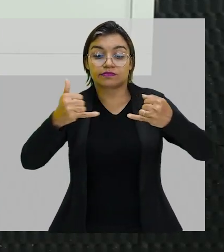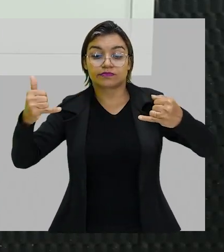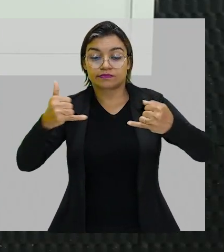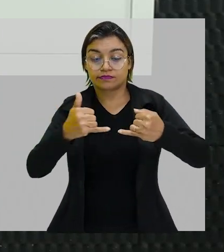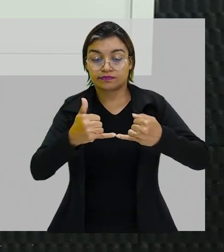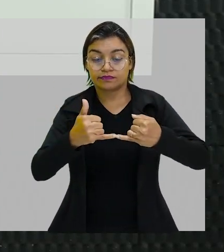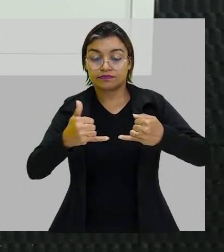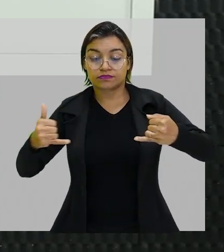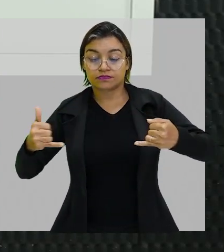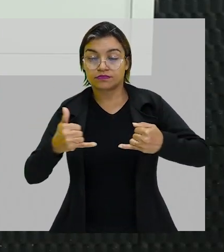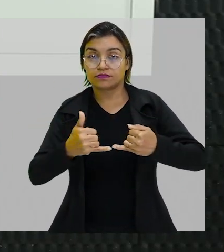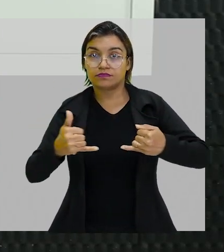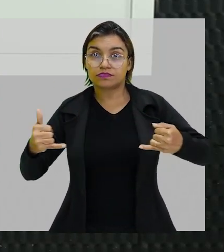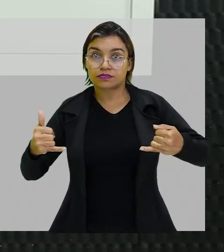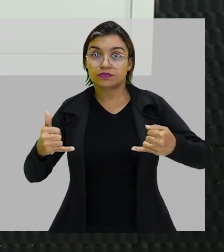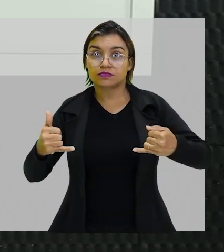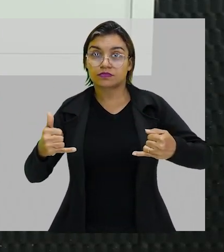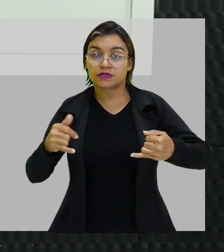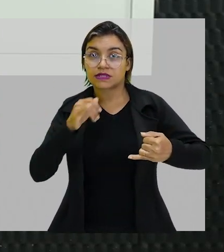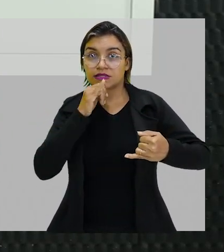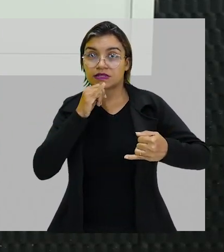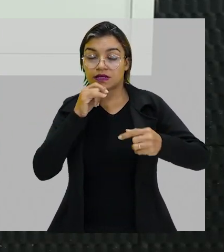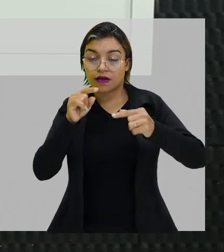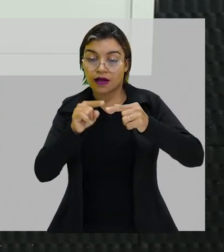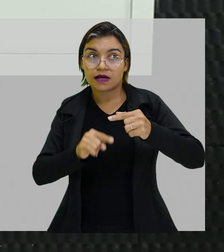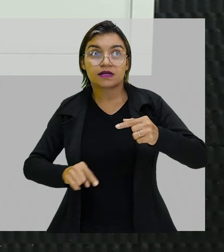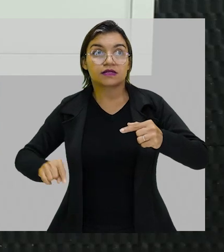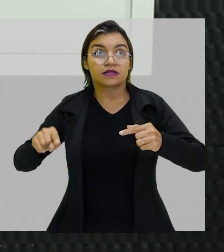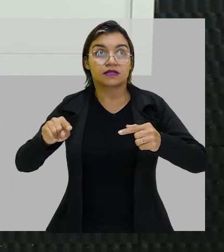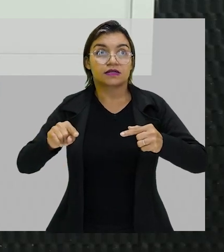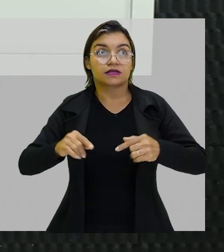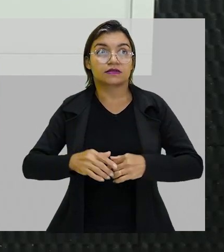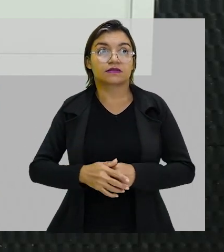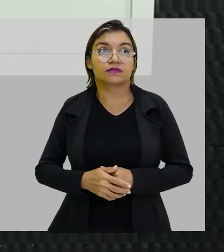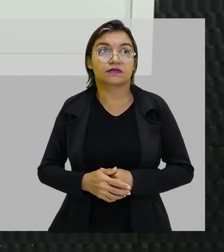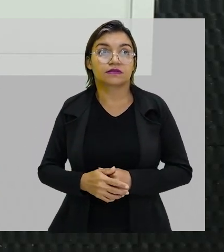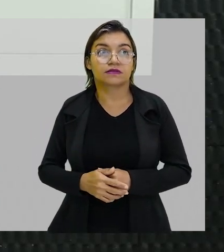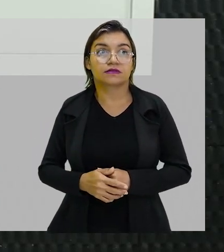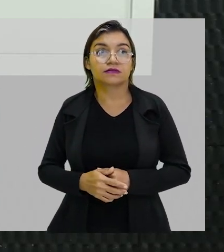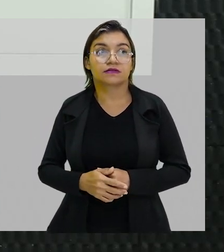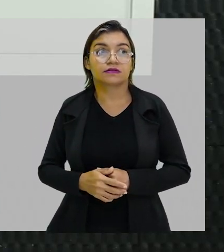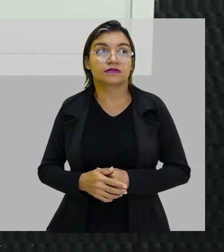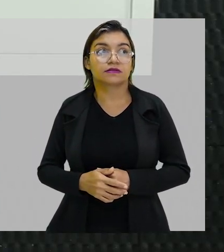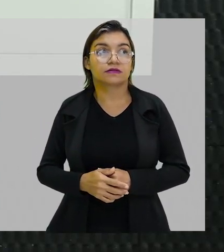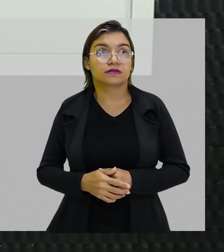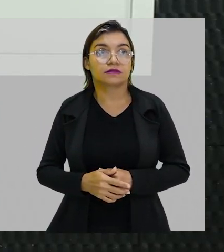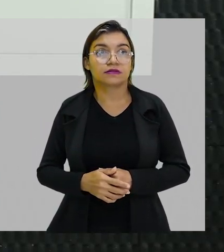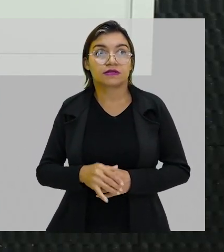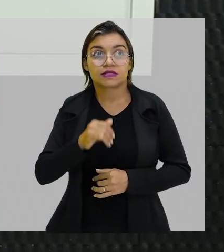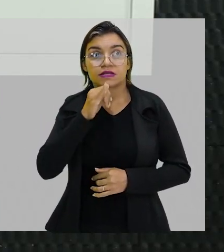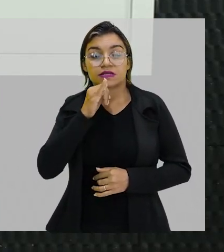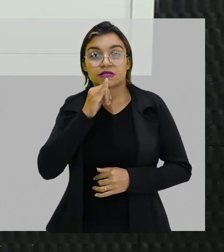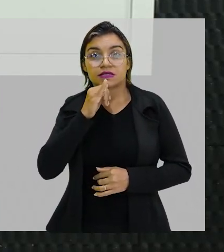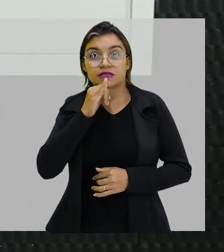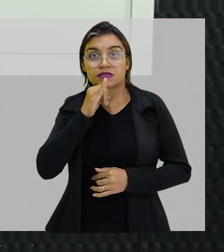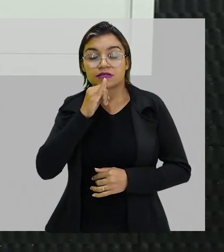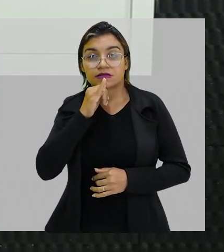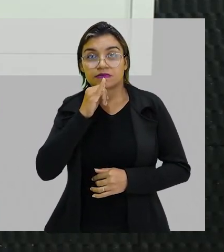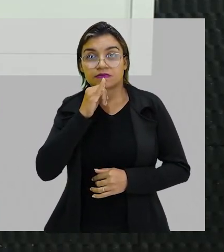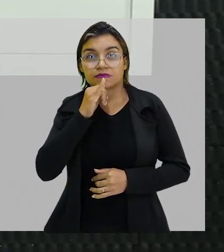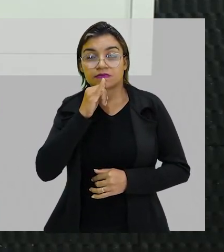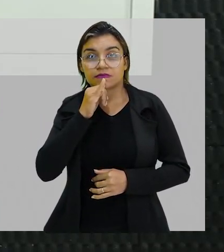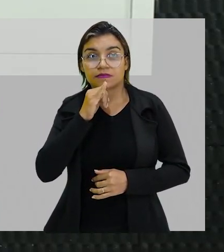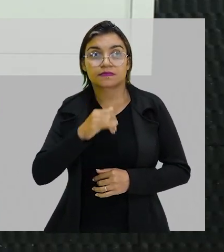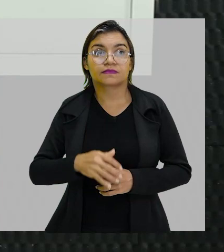Se ele está dizendo que as linhas do campo elas são perpendiculares, não é, à espira, isso quer dizer que